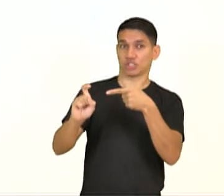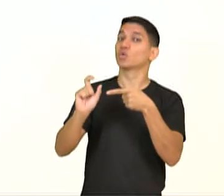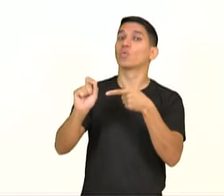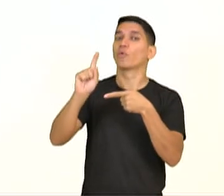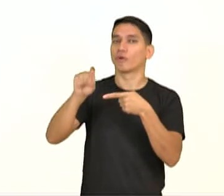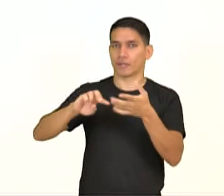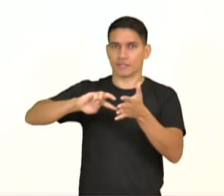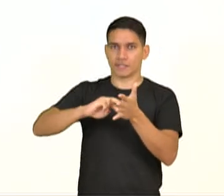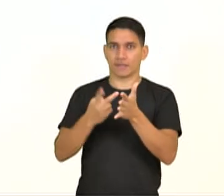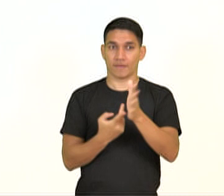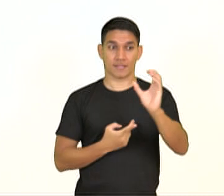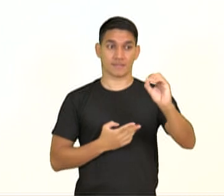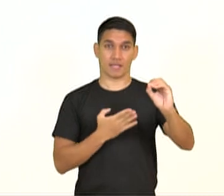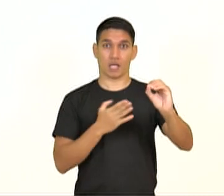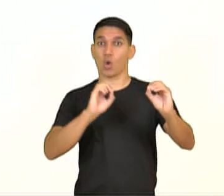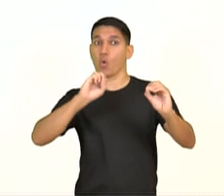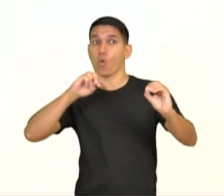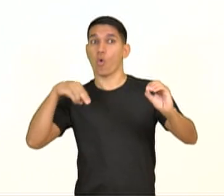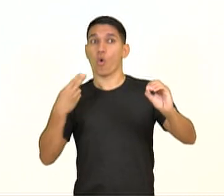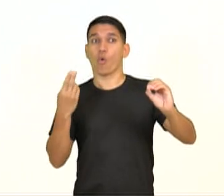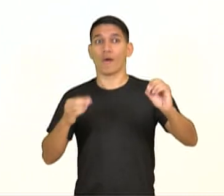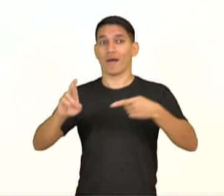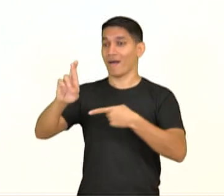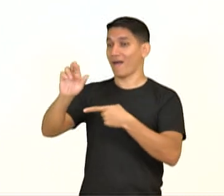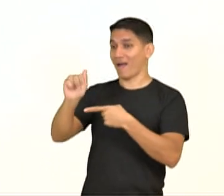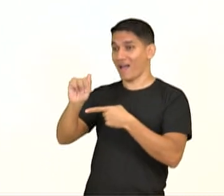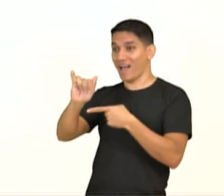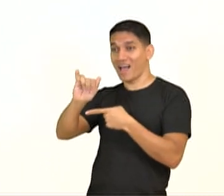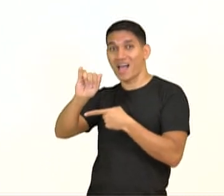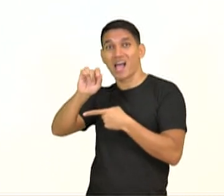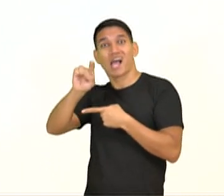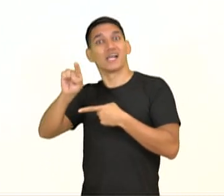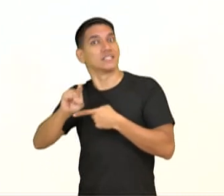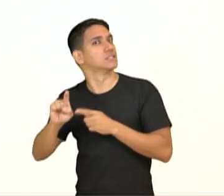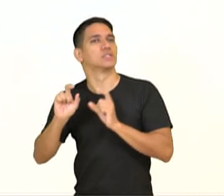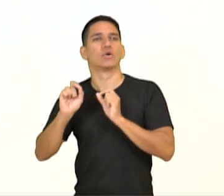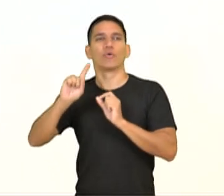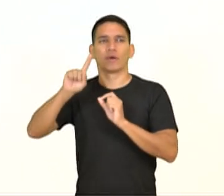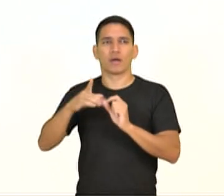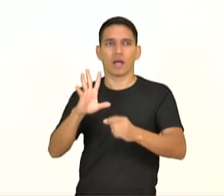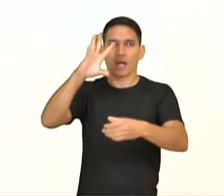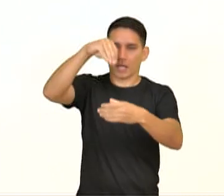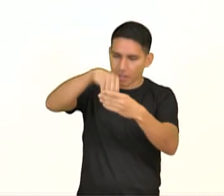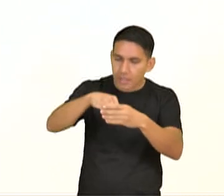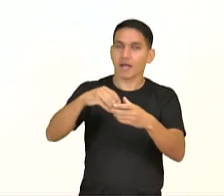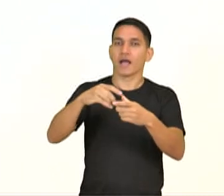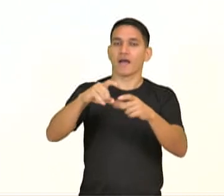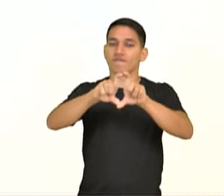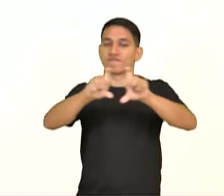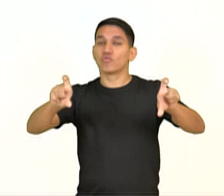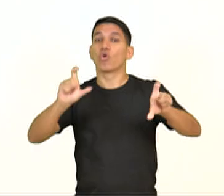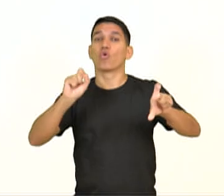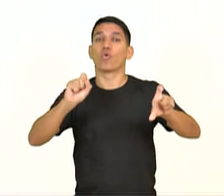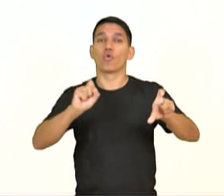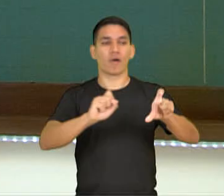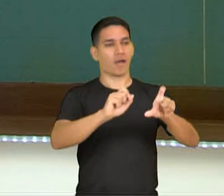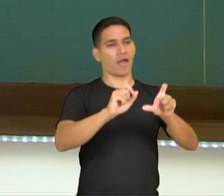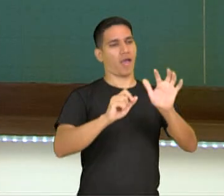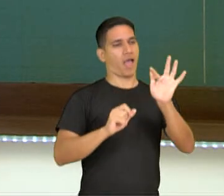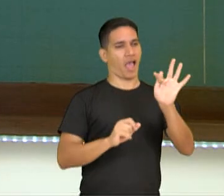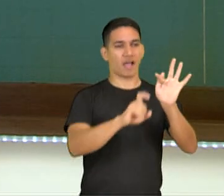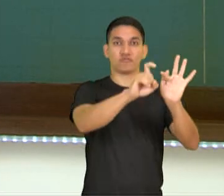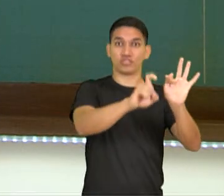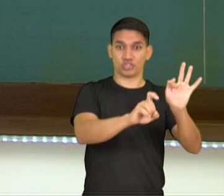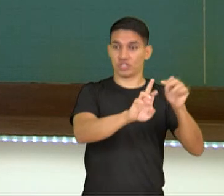o zero ou é a raiz, tá? Quando a gente tem lá uma função f de x igual a zero. Então,